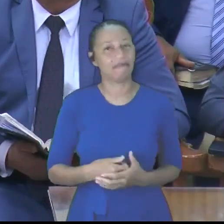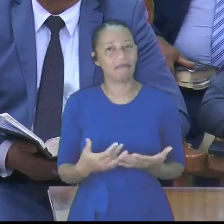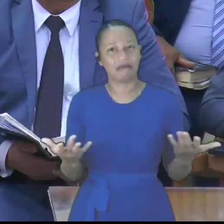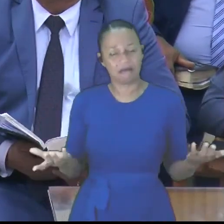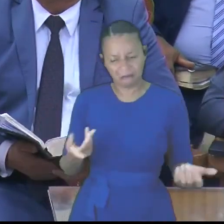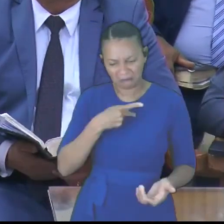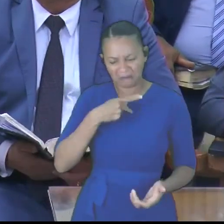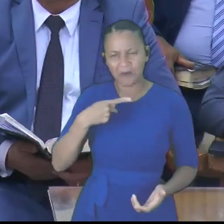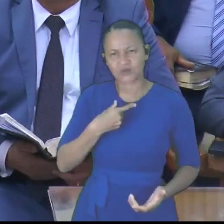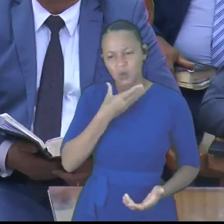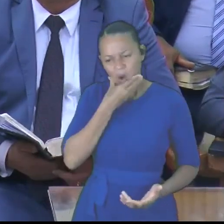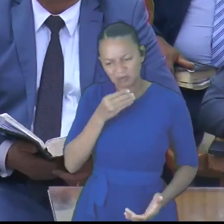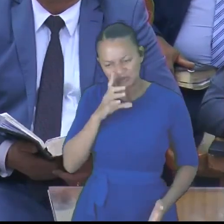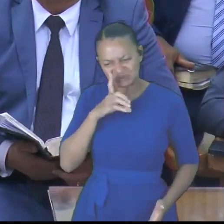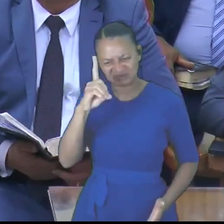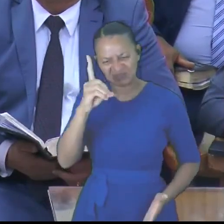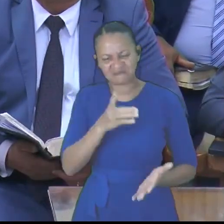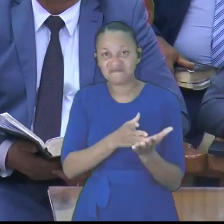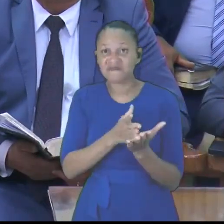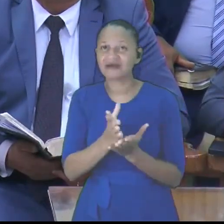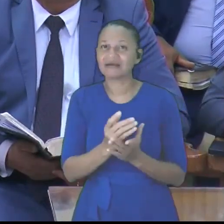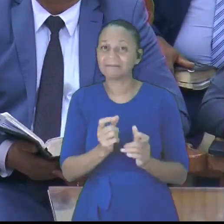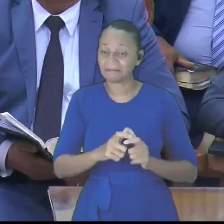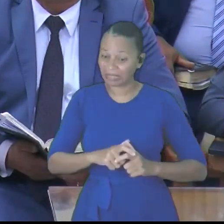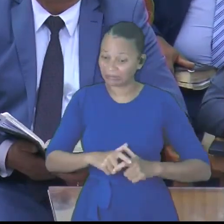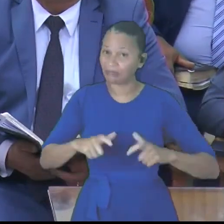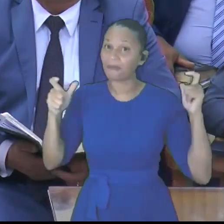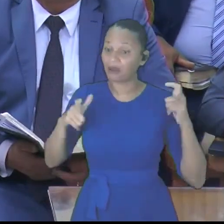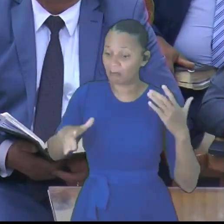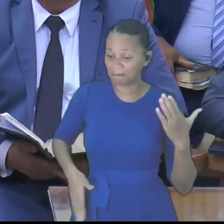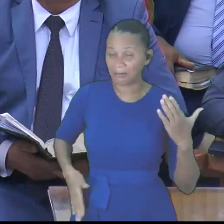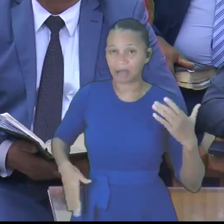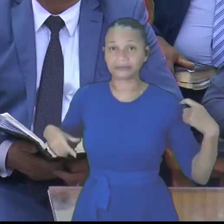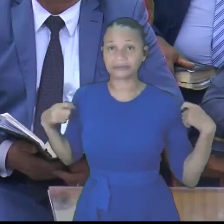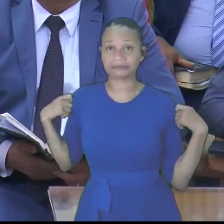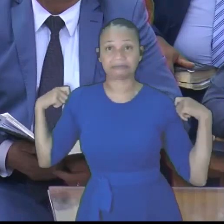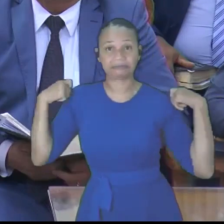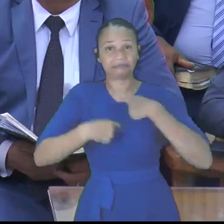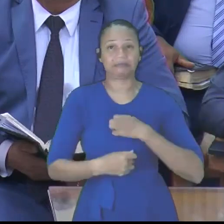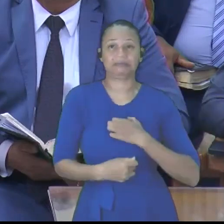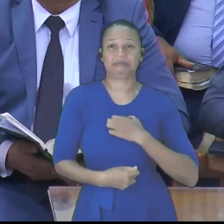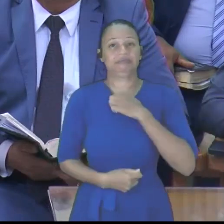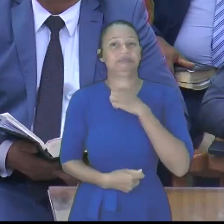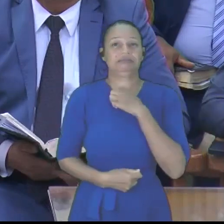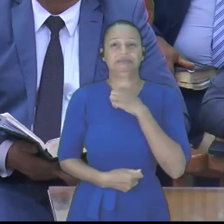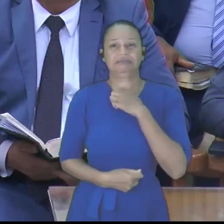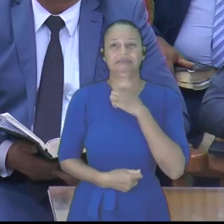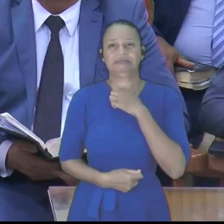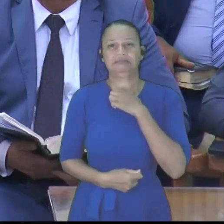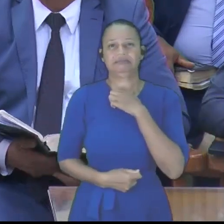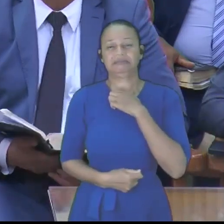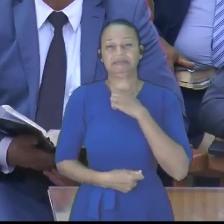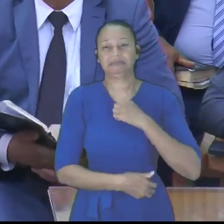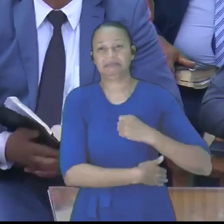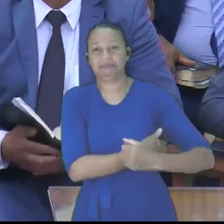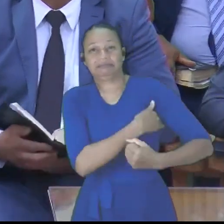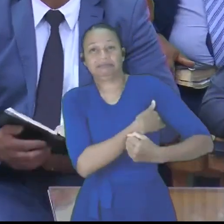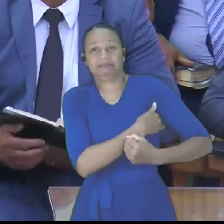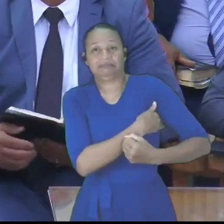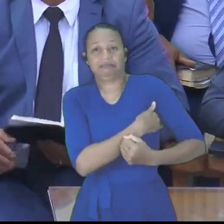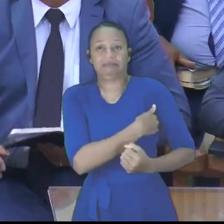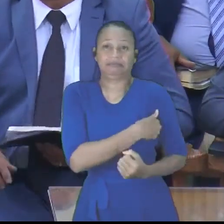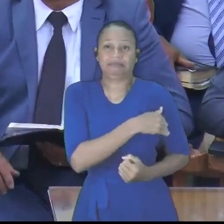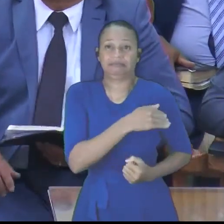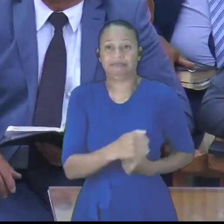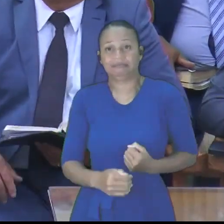Pastor é homem de Deus. Agora tem muito pilantra de paletó, de gravata, e com a Bíblia debaixo do